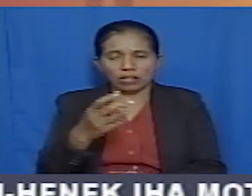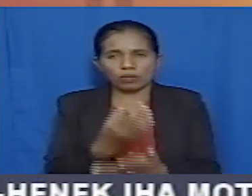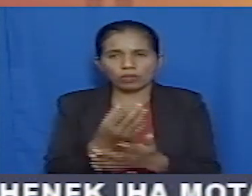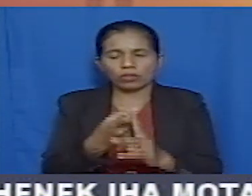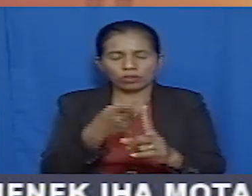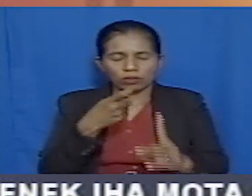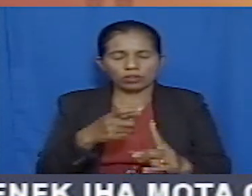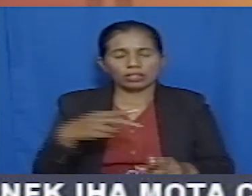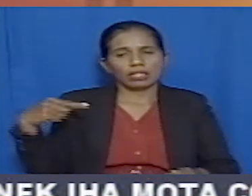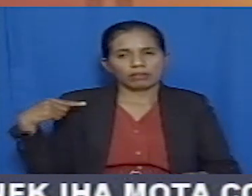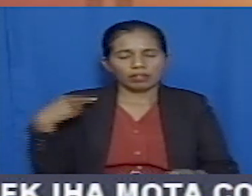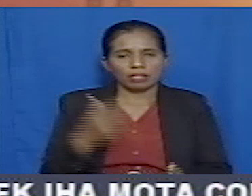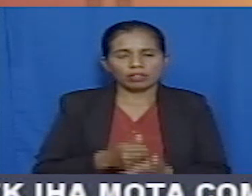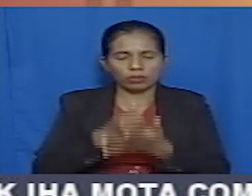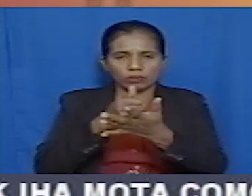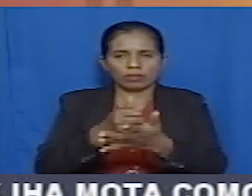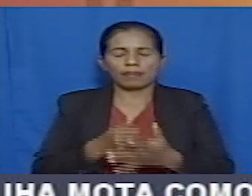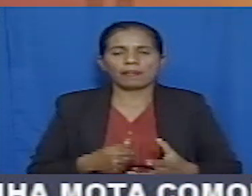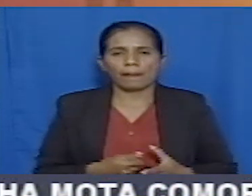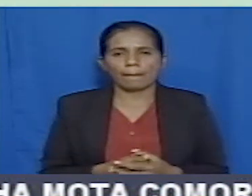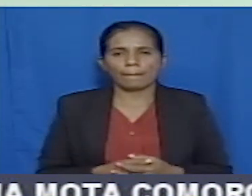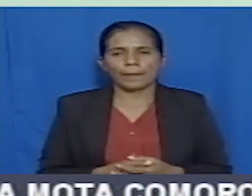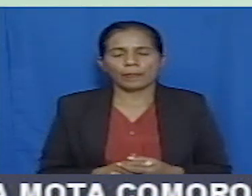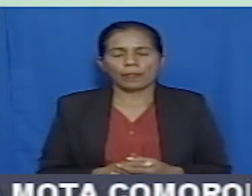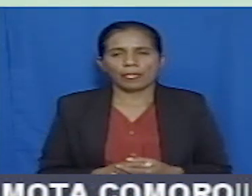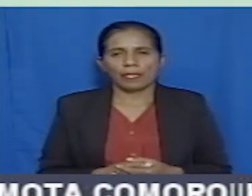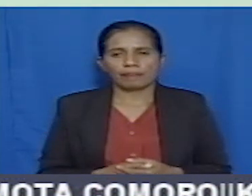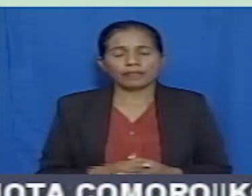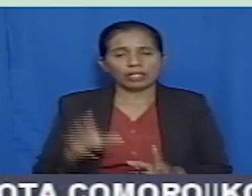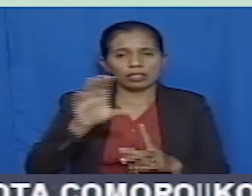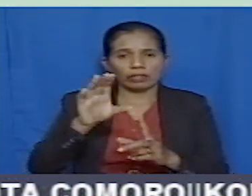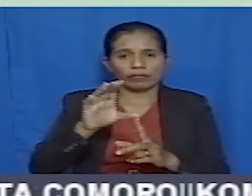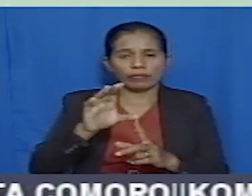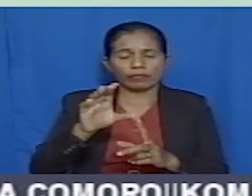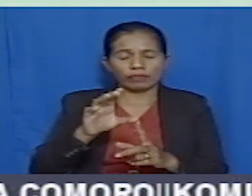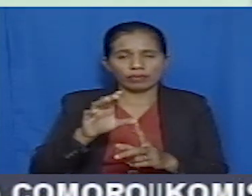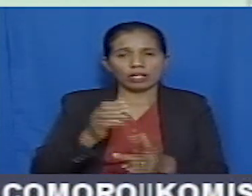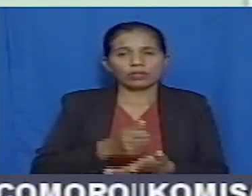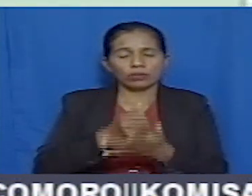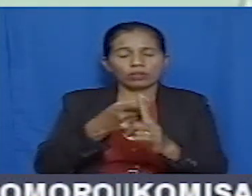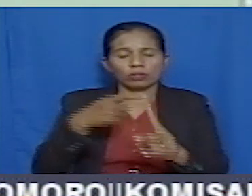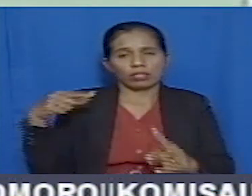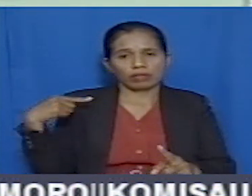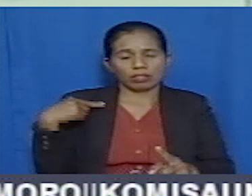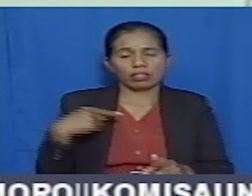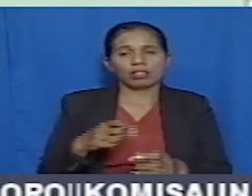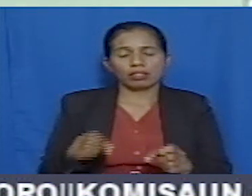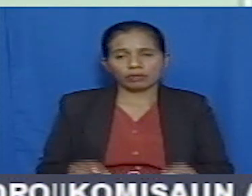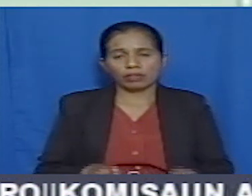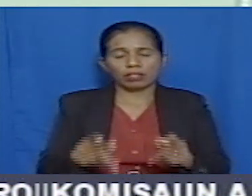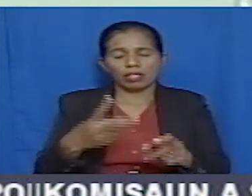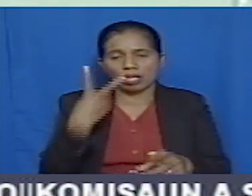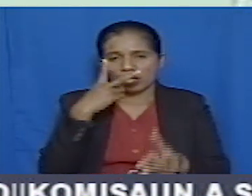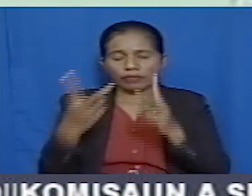SUS e Gabinete de Apoio à Sociedade Civil. Coordenador Apoio à Sociedade Civil, Felipe da Costa, quarta-feira, né?